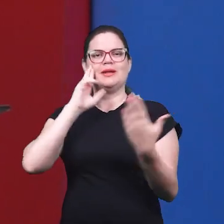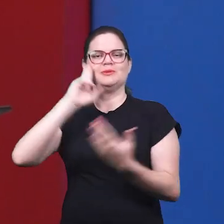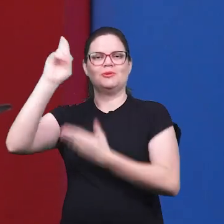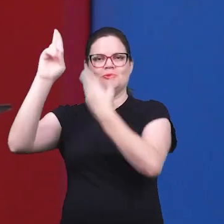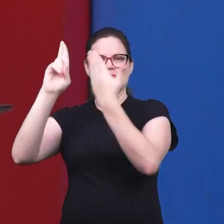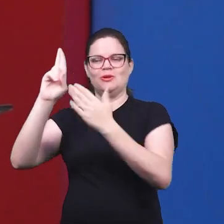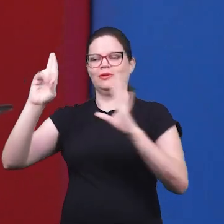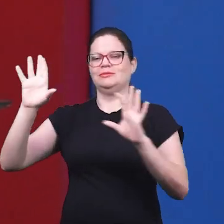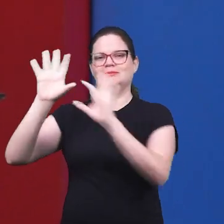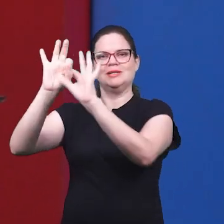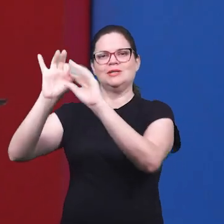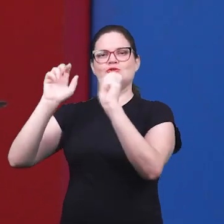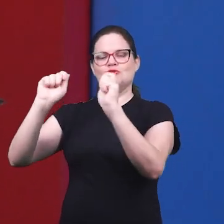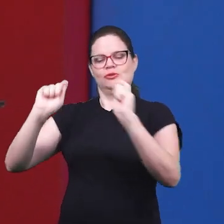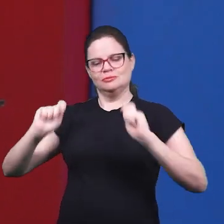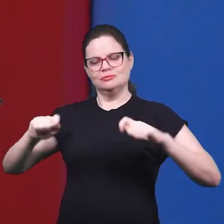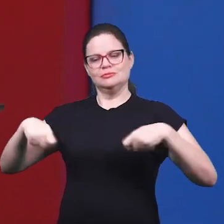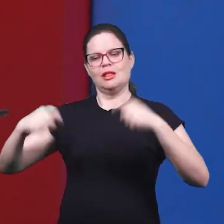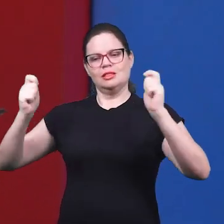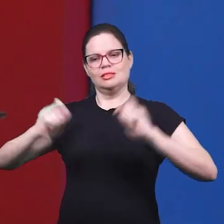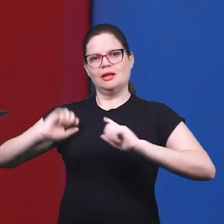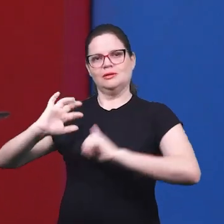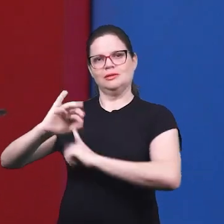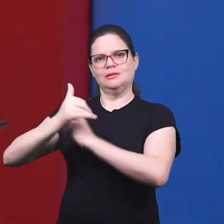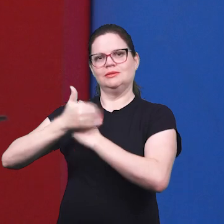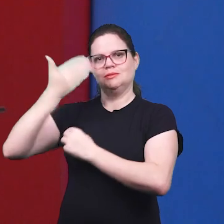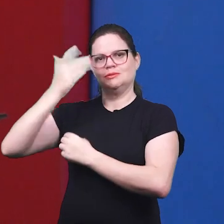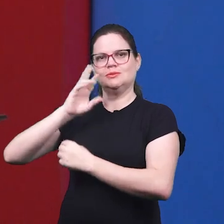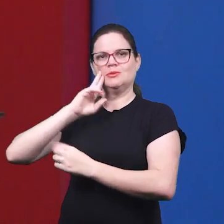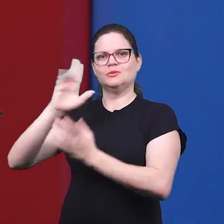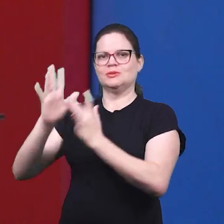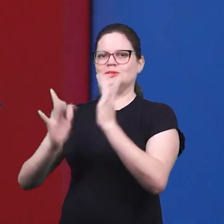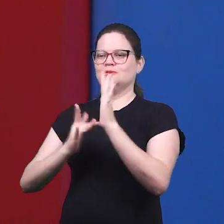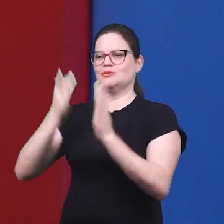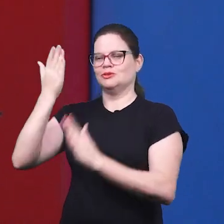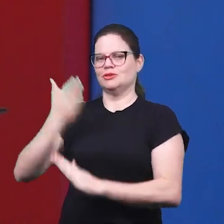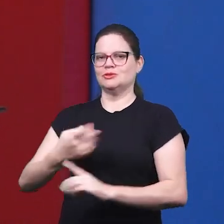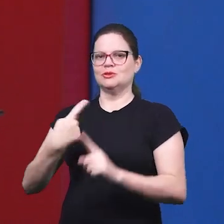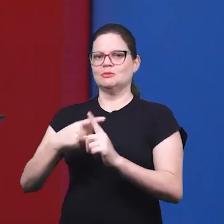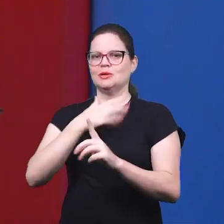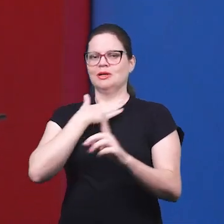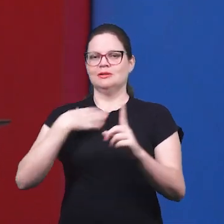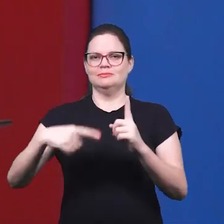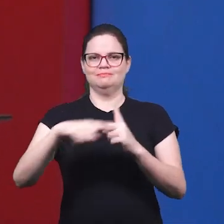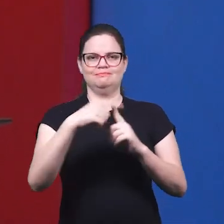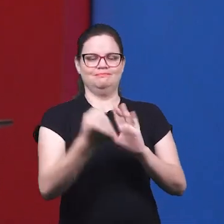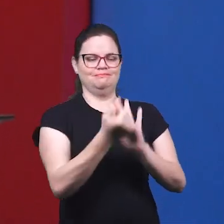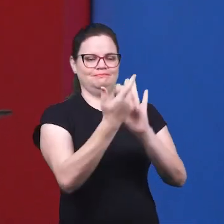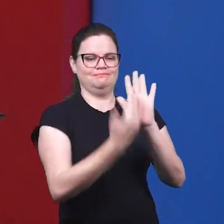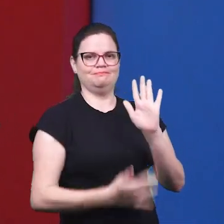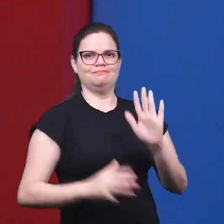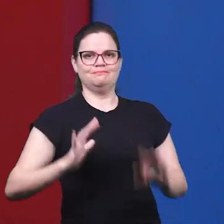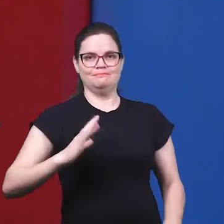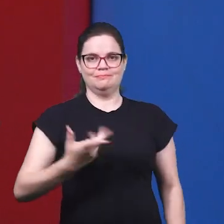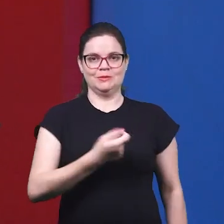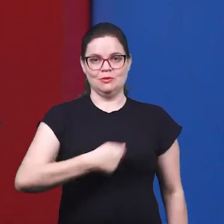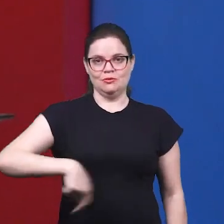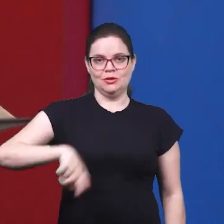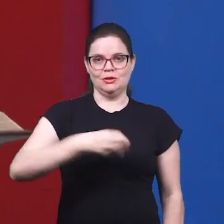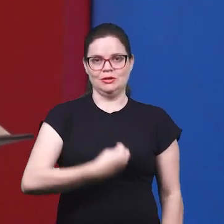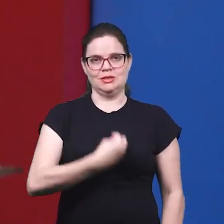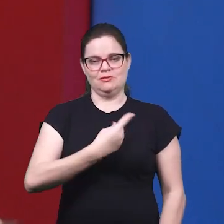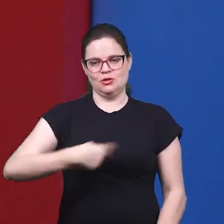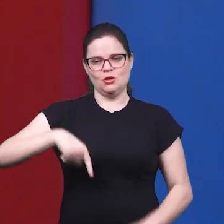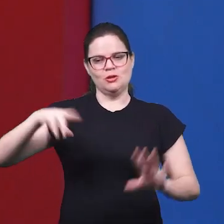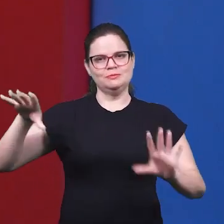alto retiro. E o justo, ou seja, aquele que foi justificado pelo sacrifício de Jesus, ele corre para esse lugar